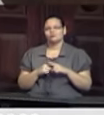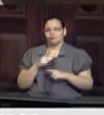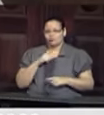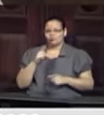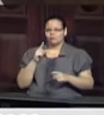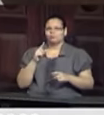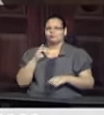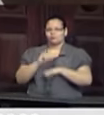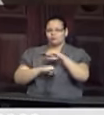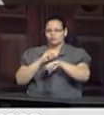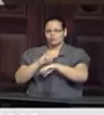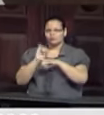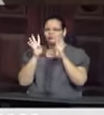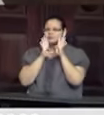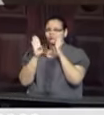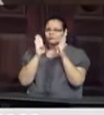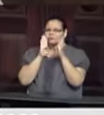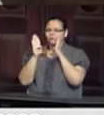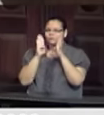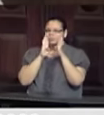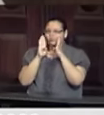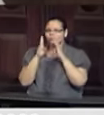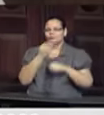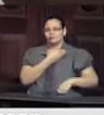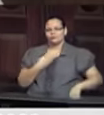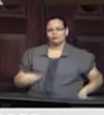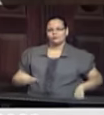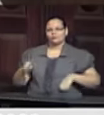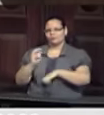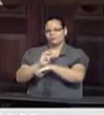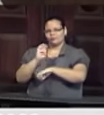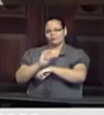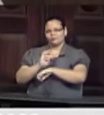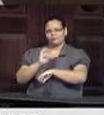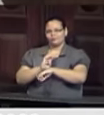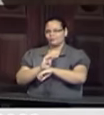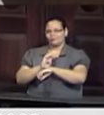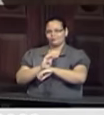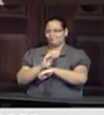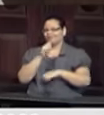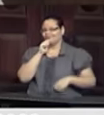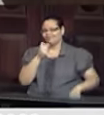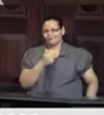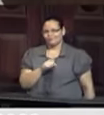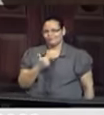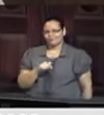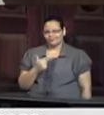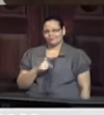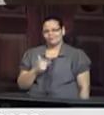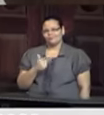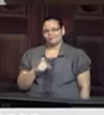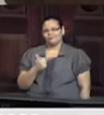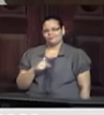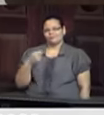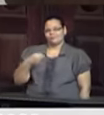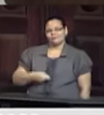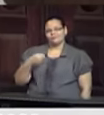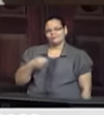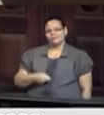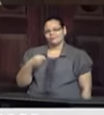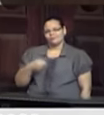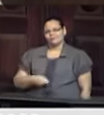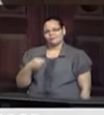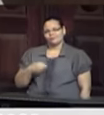Facebook, porque o governo do Estado não teve a cortesia e a